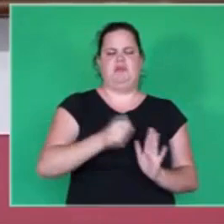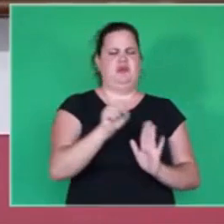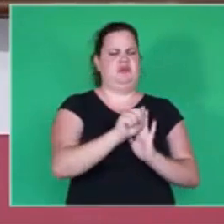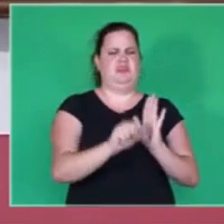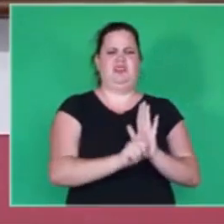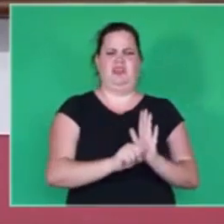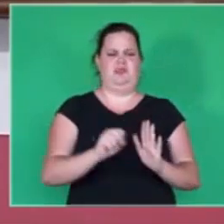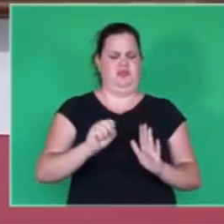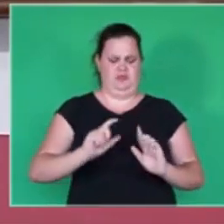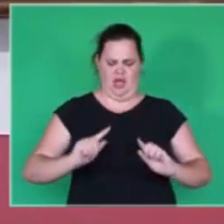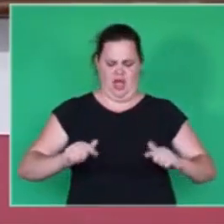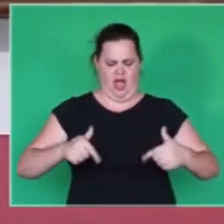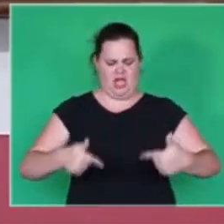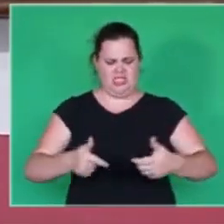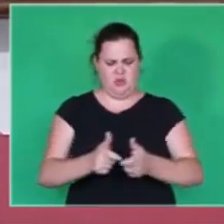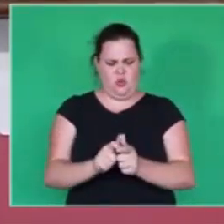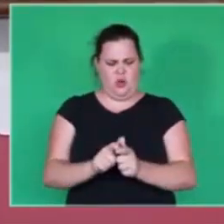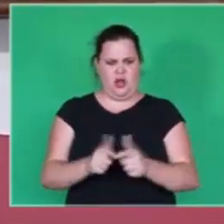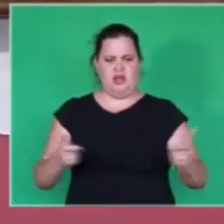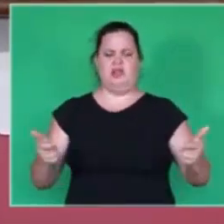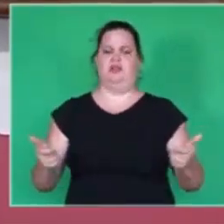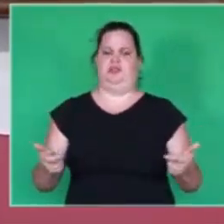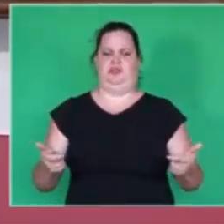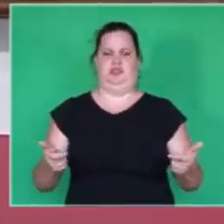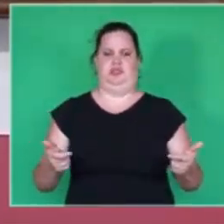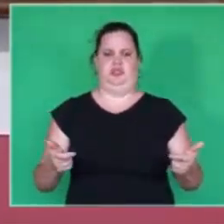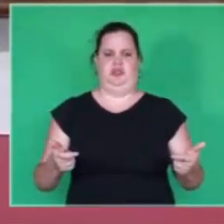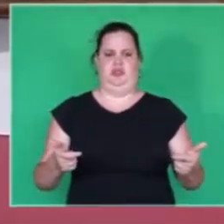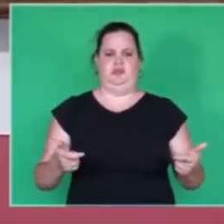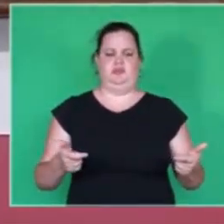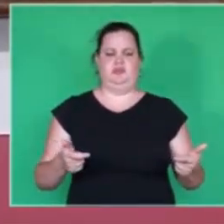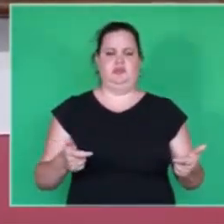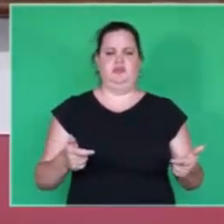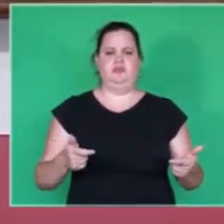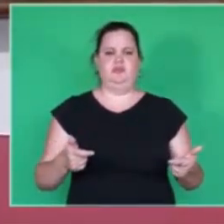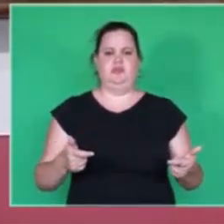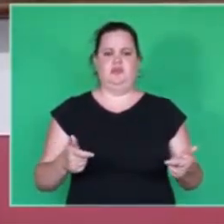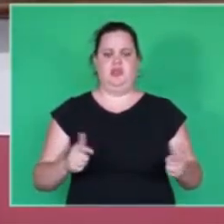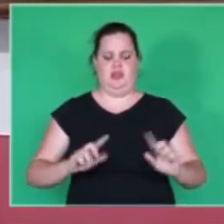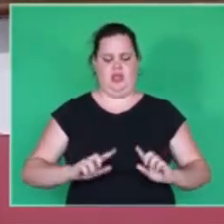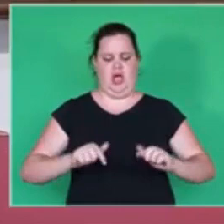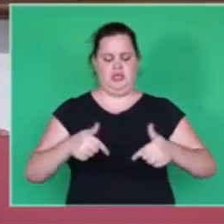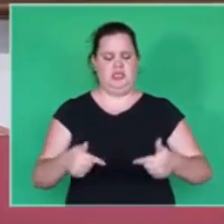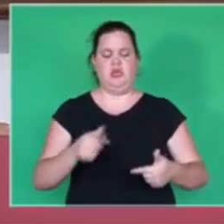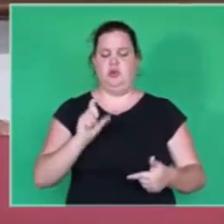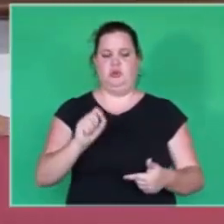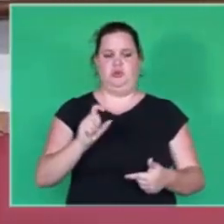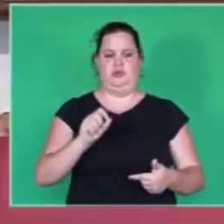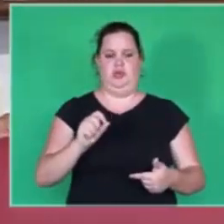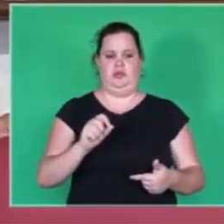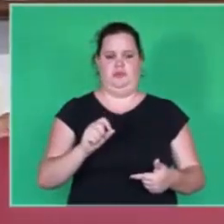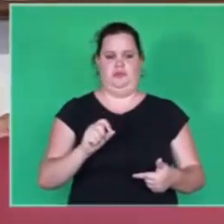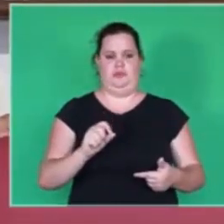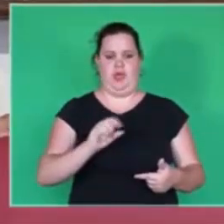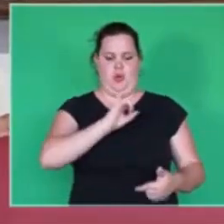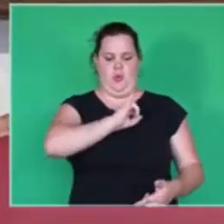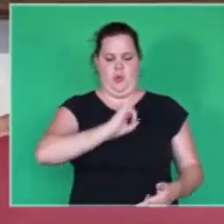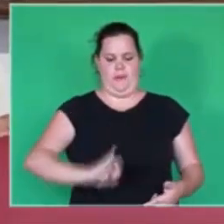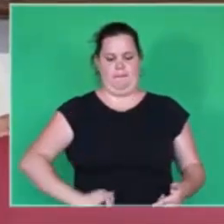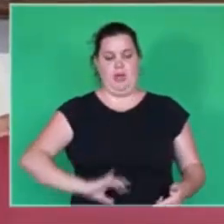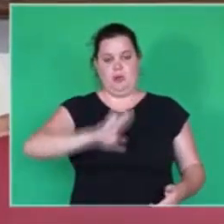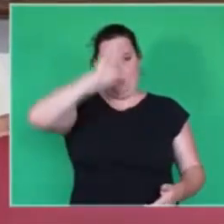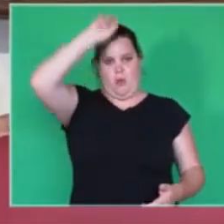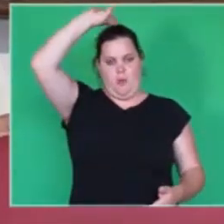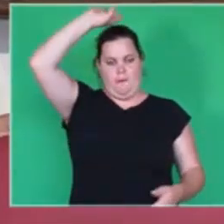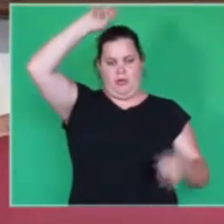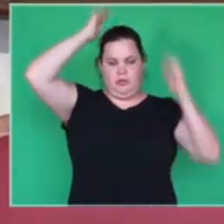ação do helenismo. Quer dizer, o helenismo era trazer para o primeiro século, foi o que o Império Romano fez,